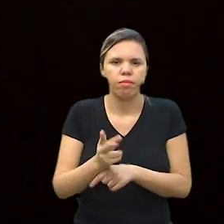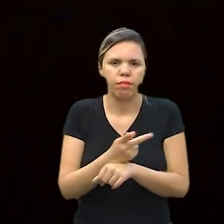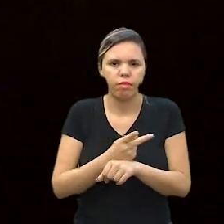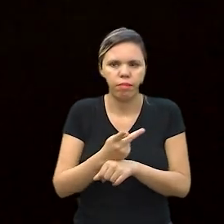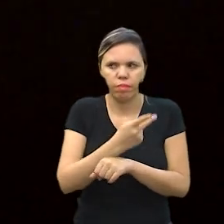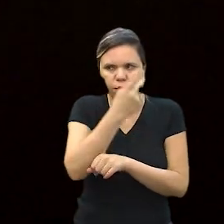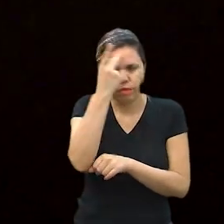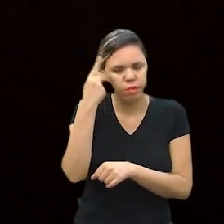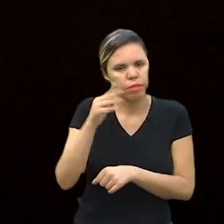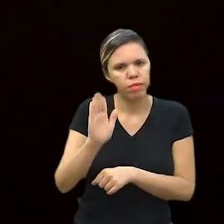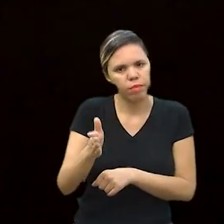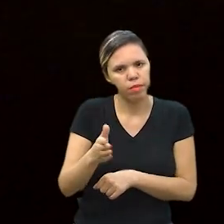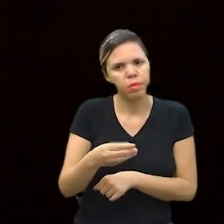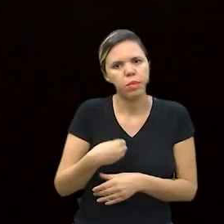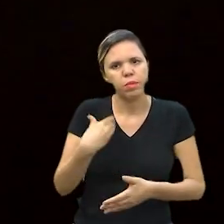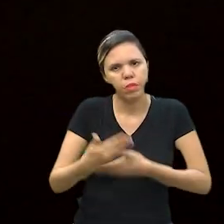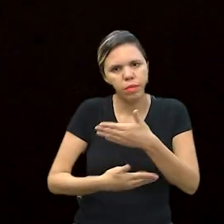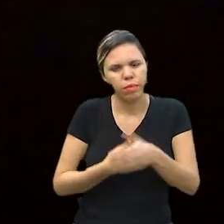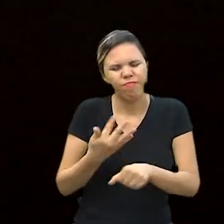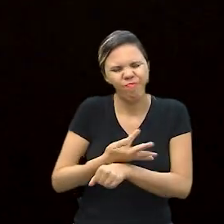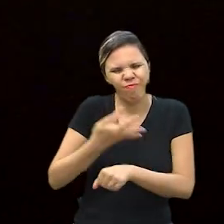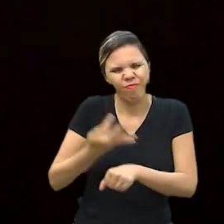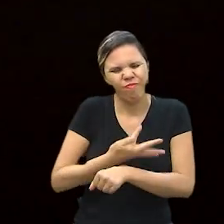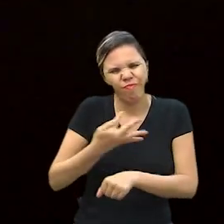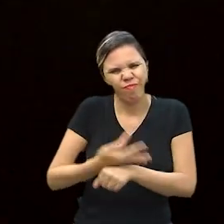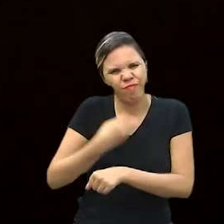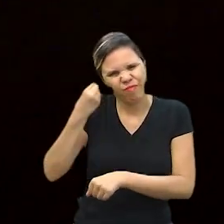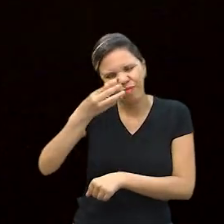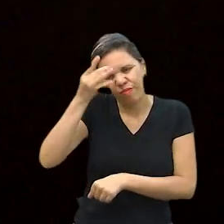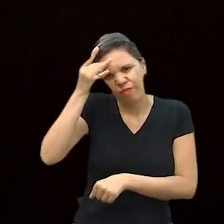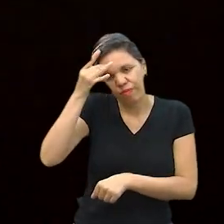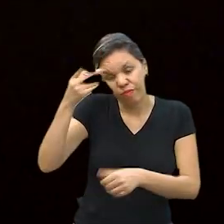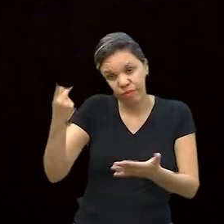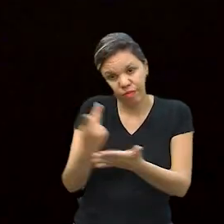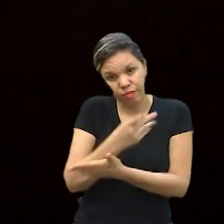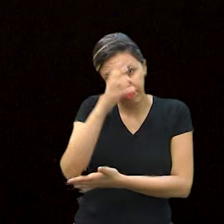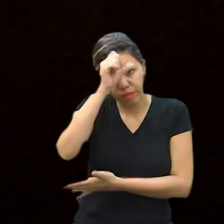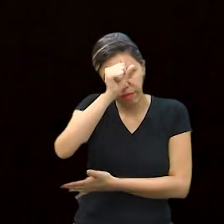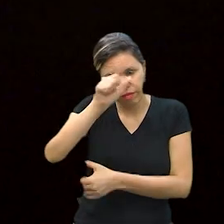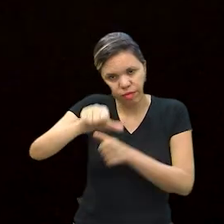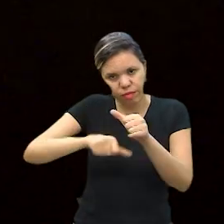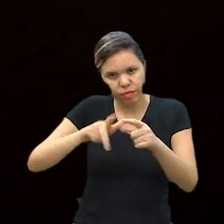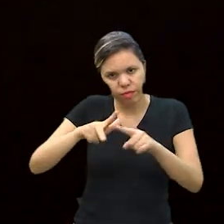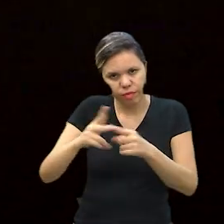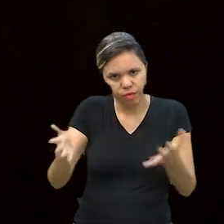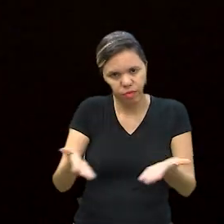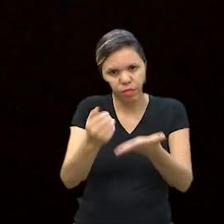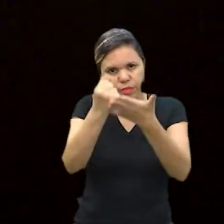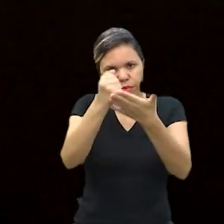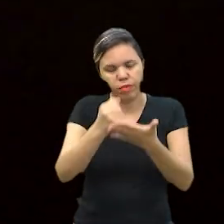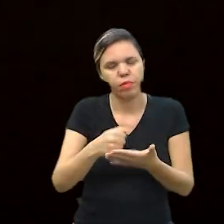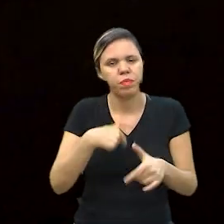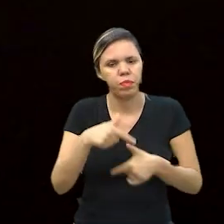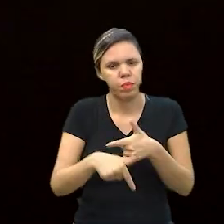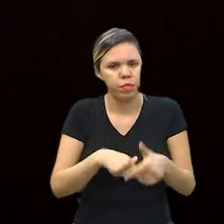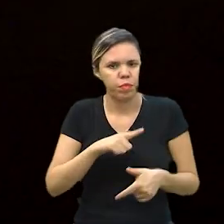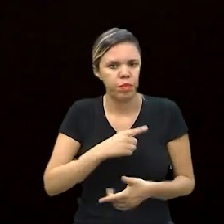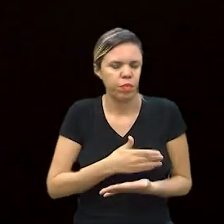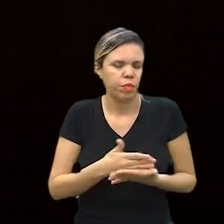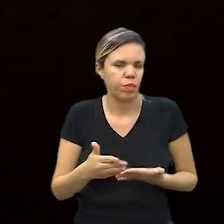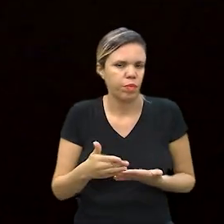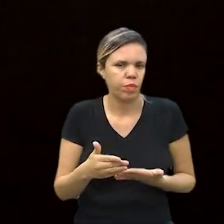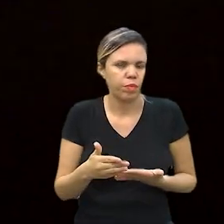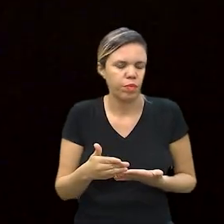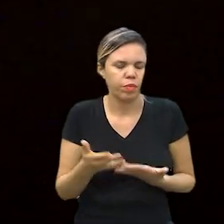Então, procure essas pessoas que já passaram pelos apertos, já passaram pelos erros e hoje estão aqui para colaborar com o trabalho de